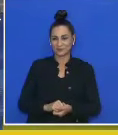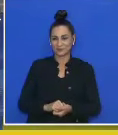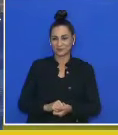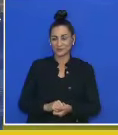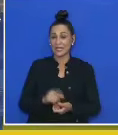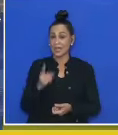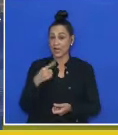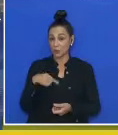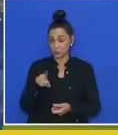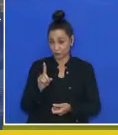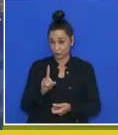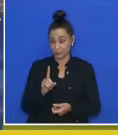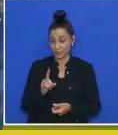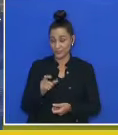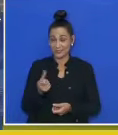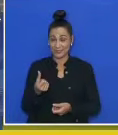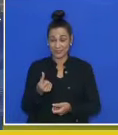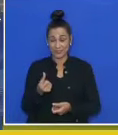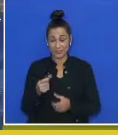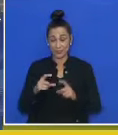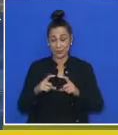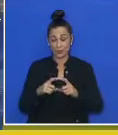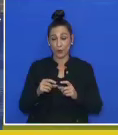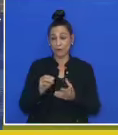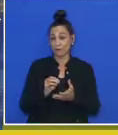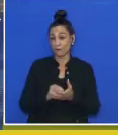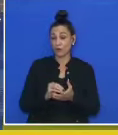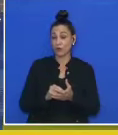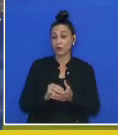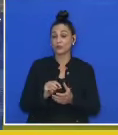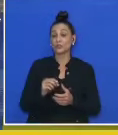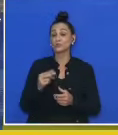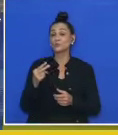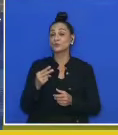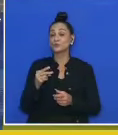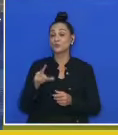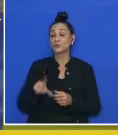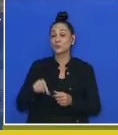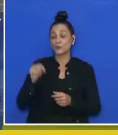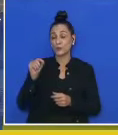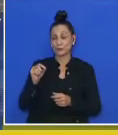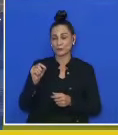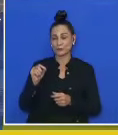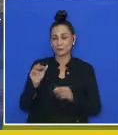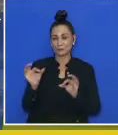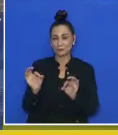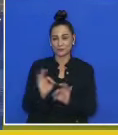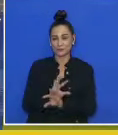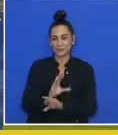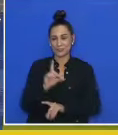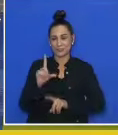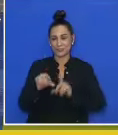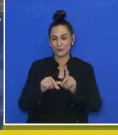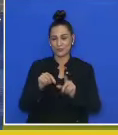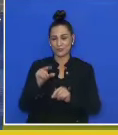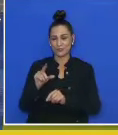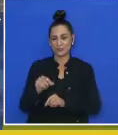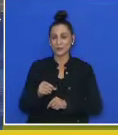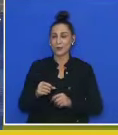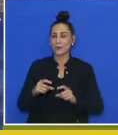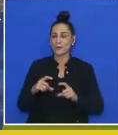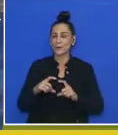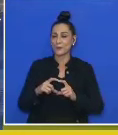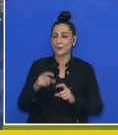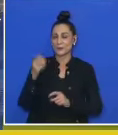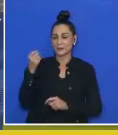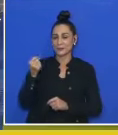Vamos à penúltima e sexta bola, faltando então, portanto, duas bolas para o sorteio final. Bola branca, número 30.